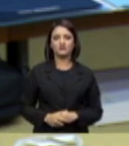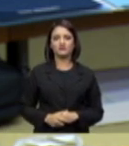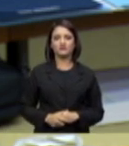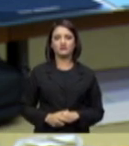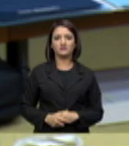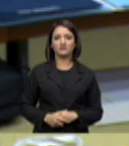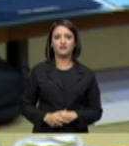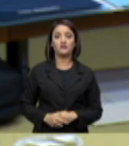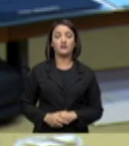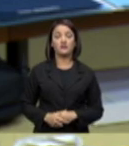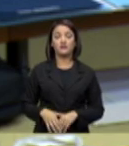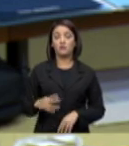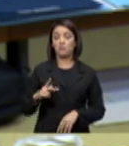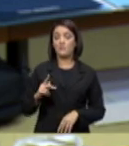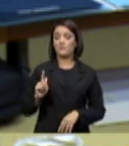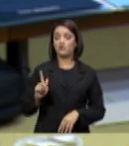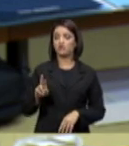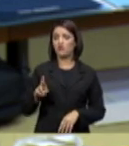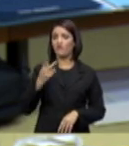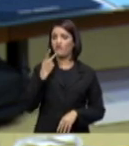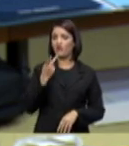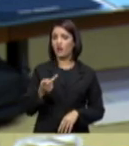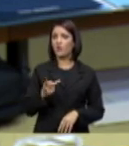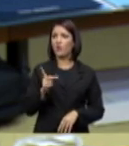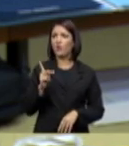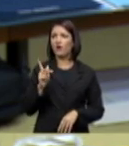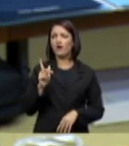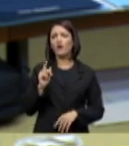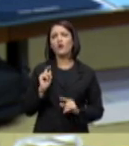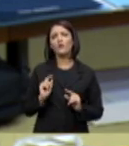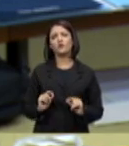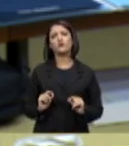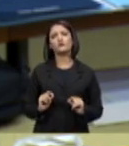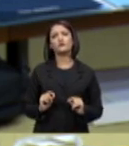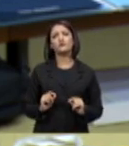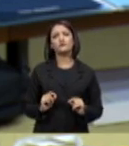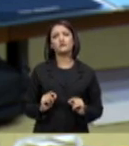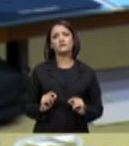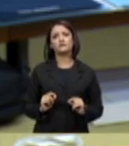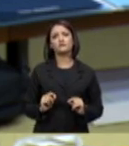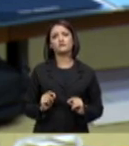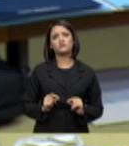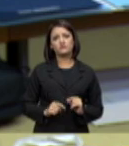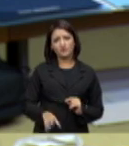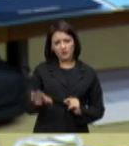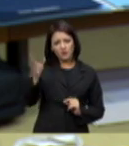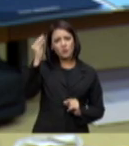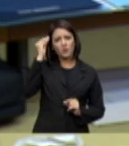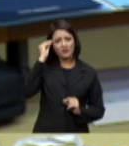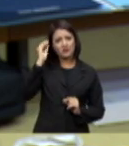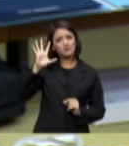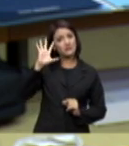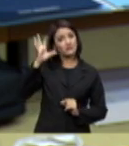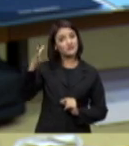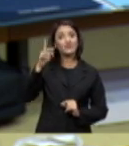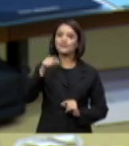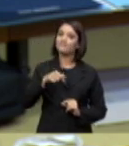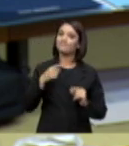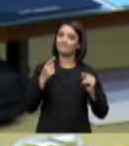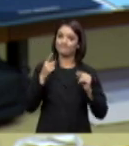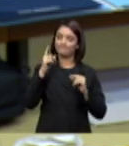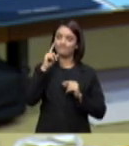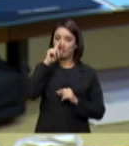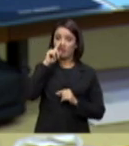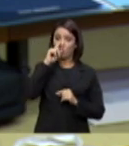procurador do distrito federal e ele chama atenção de que é a reinterpretação dessa decisão pode ser muito gravosa